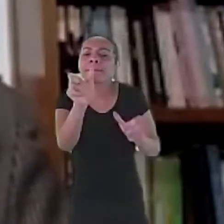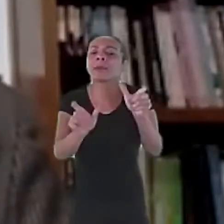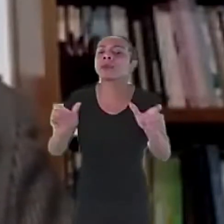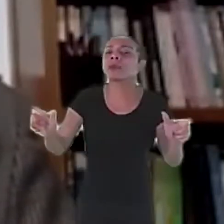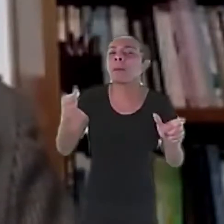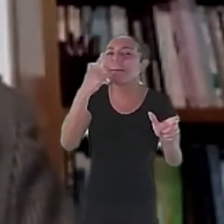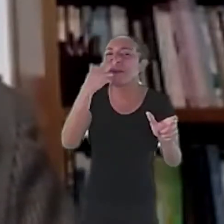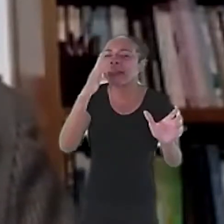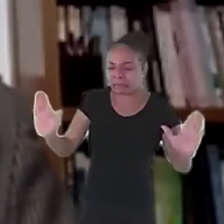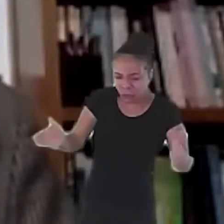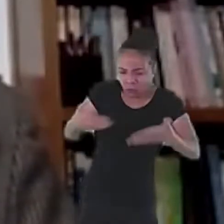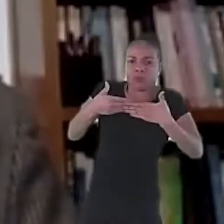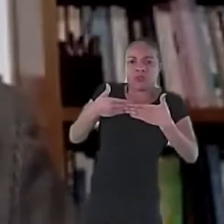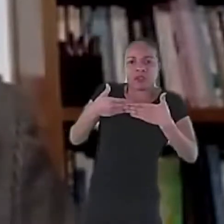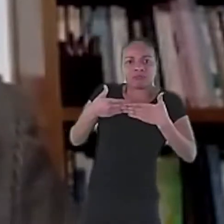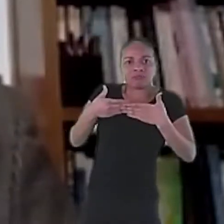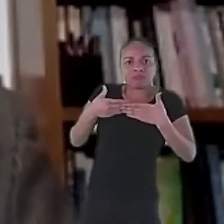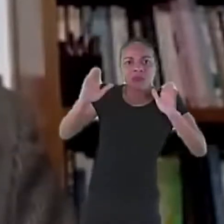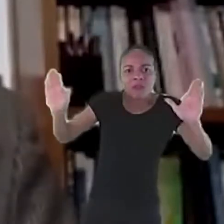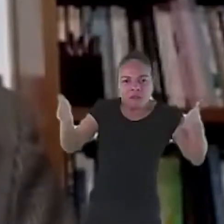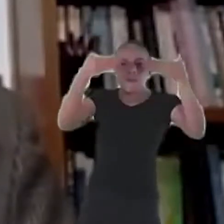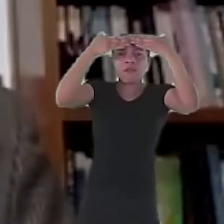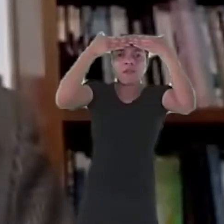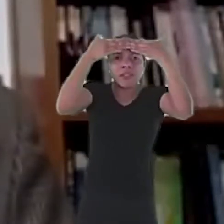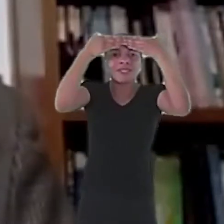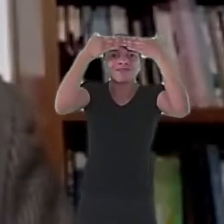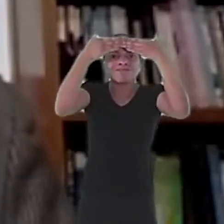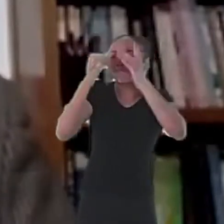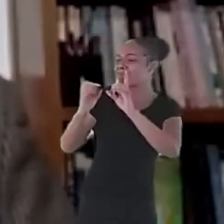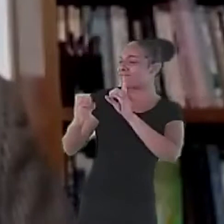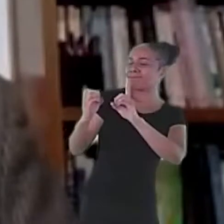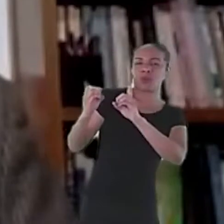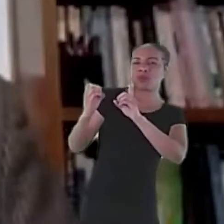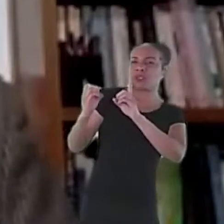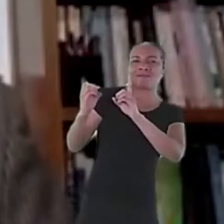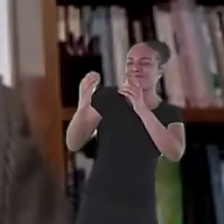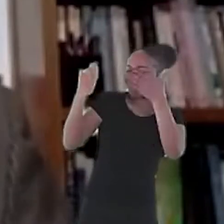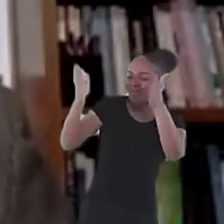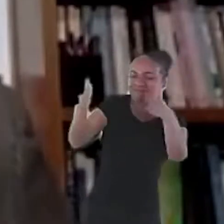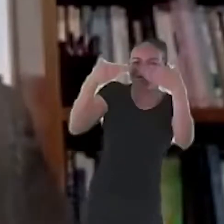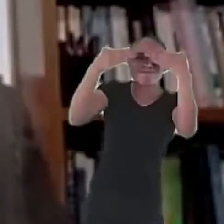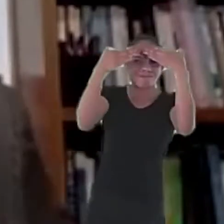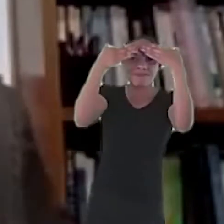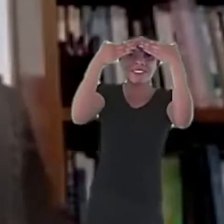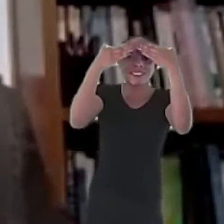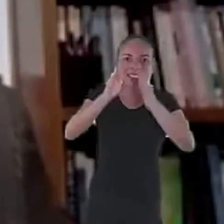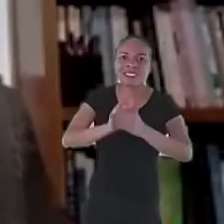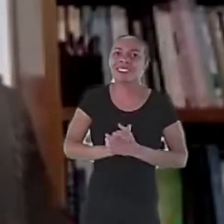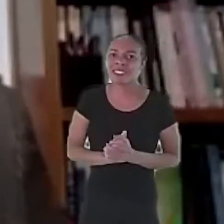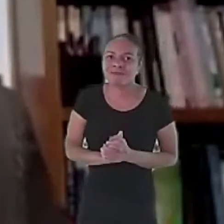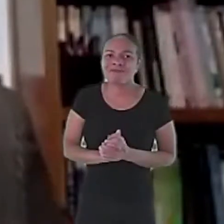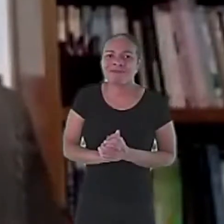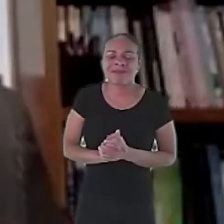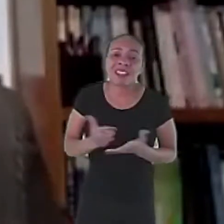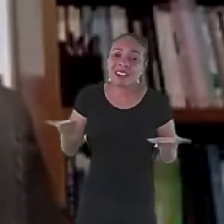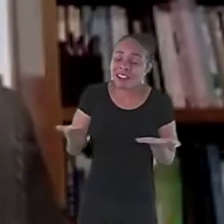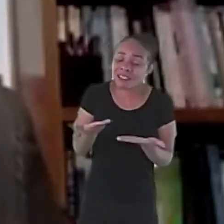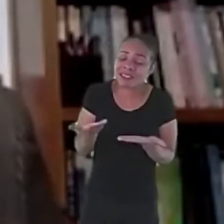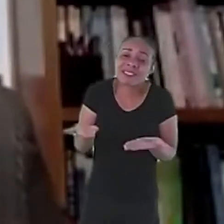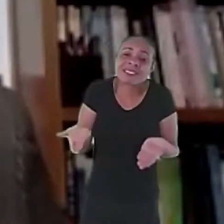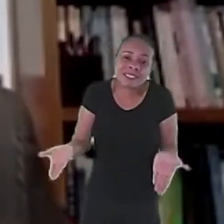os argumentos, estão se fechando para os fatos e se deixando